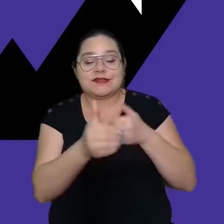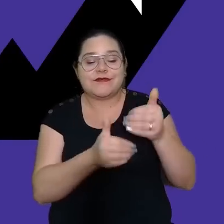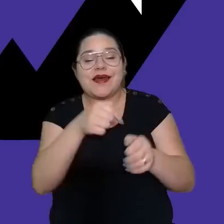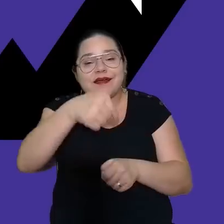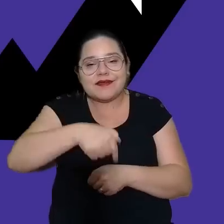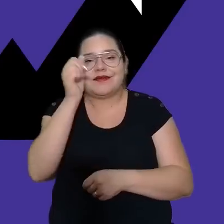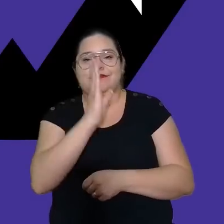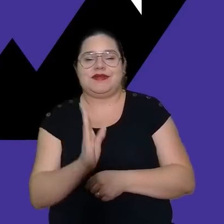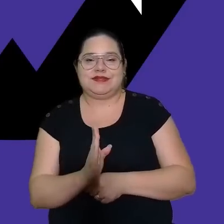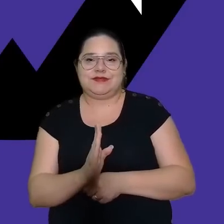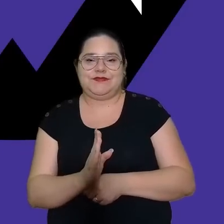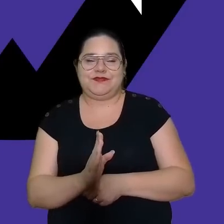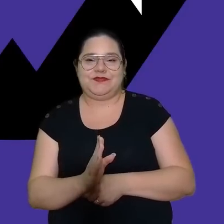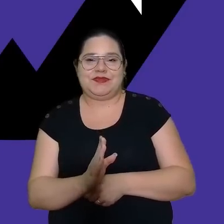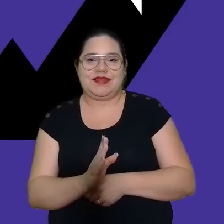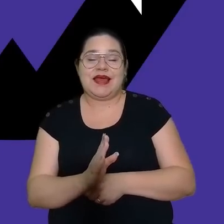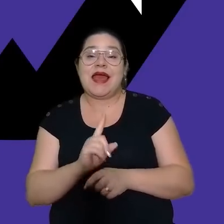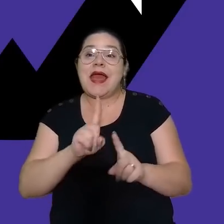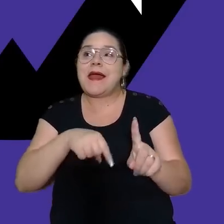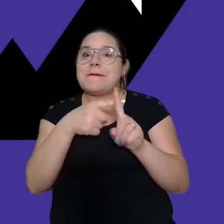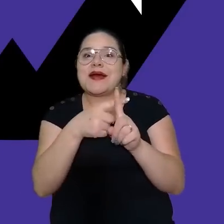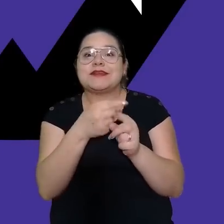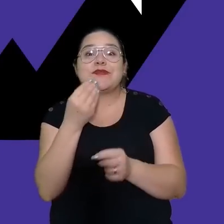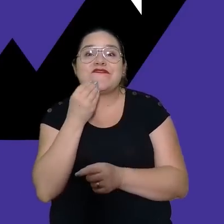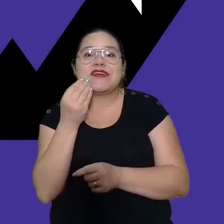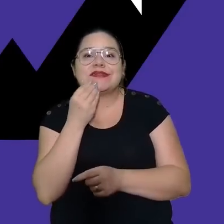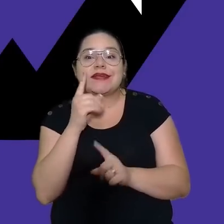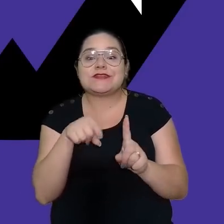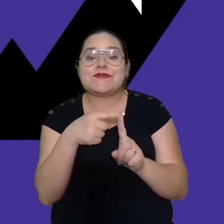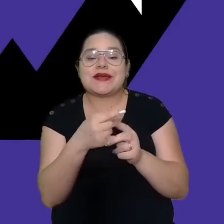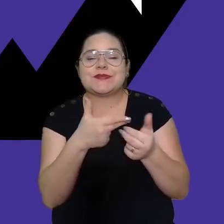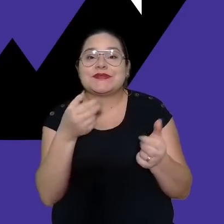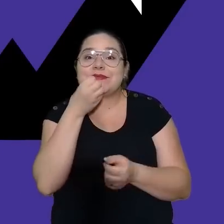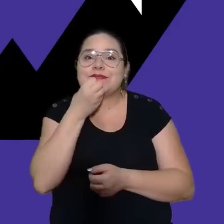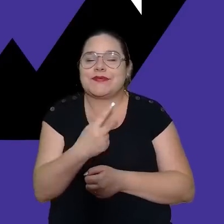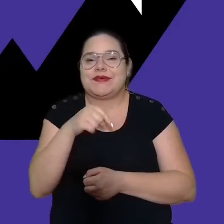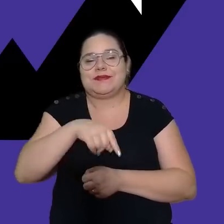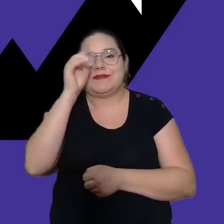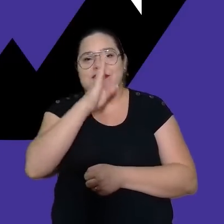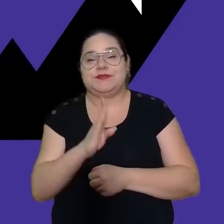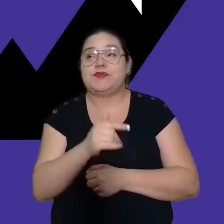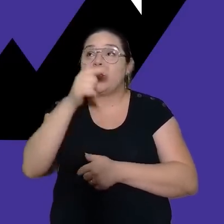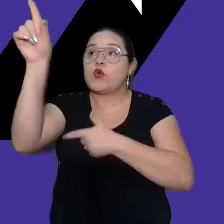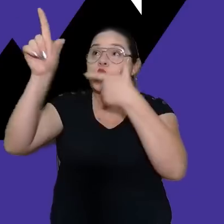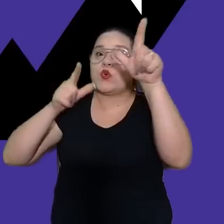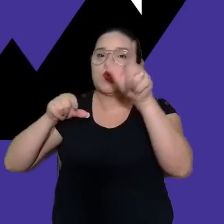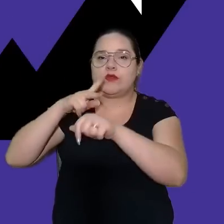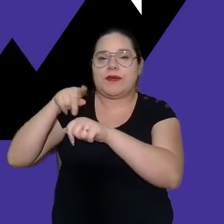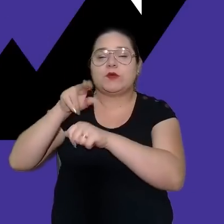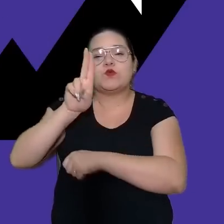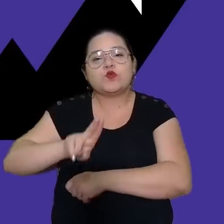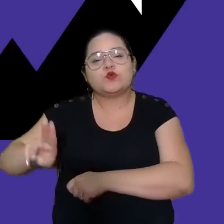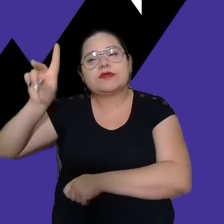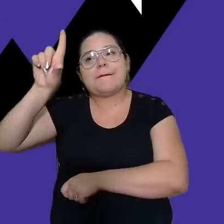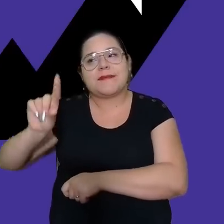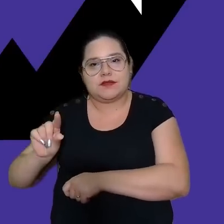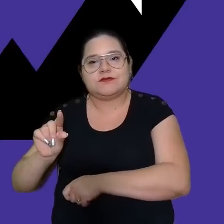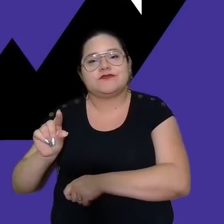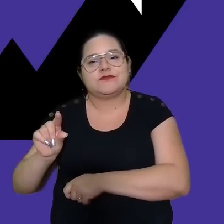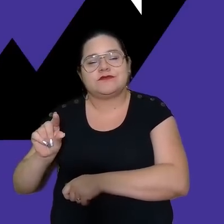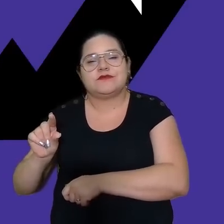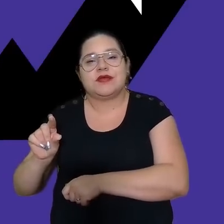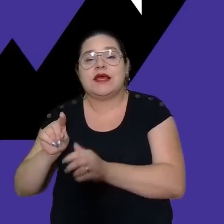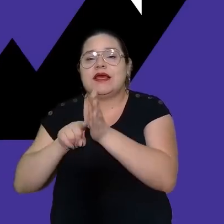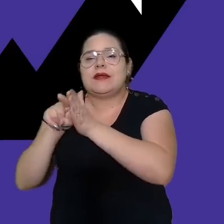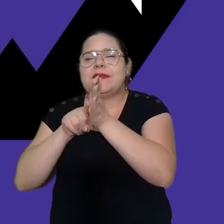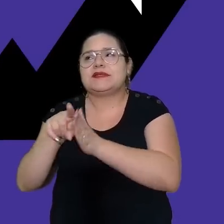o que é mais um asset, mais uma vantagem brasileira. Os outros países utilizam em muito menos escala e a pesquisa é muito menor nos